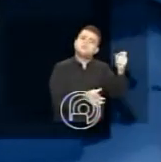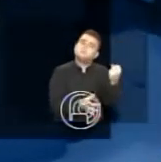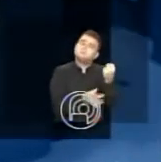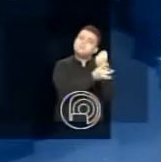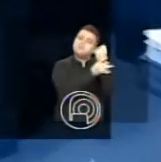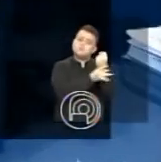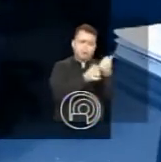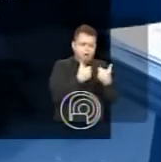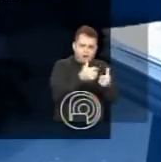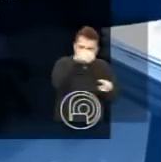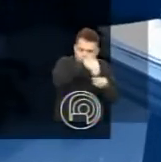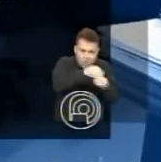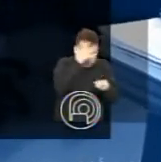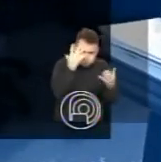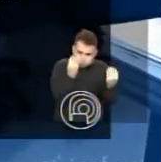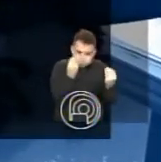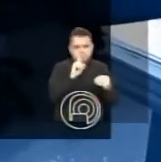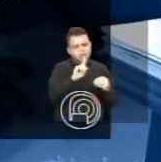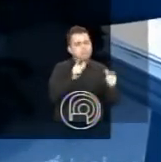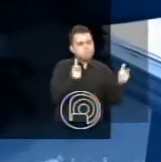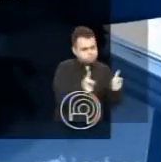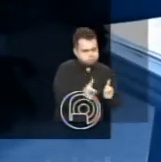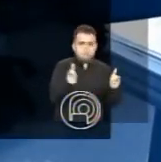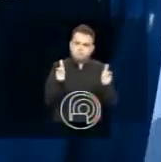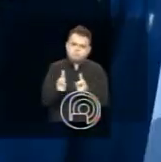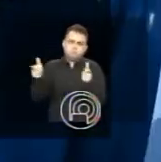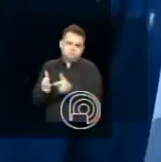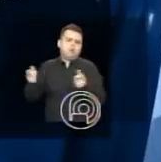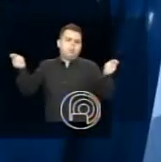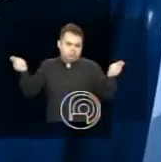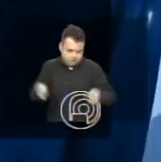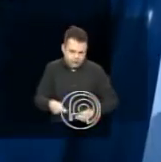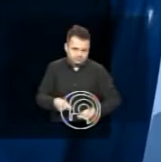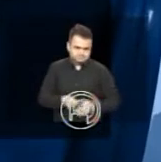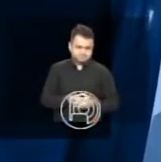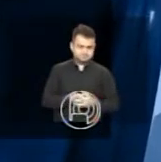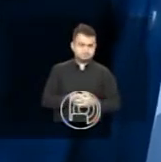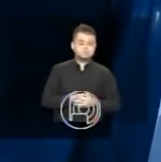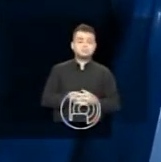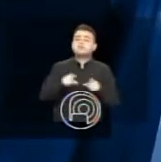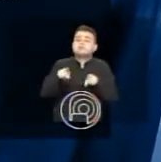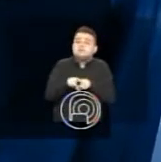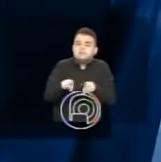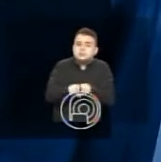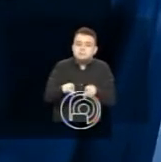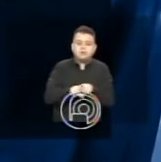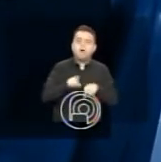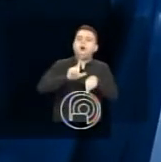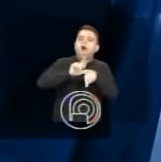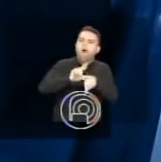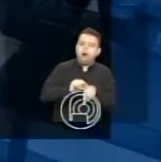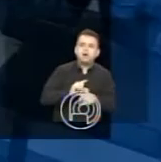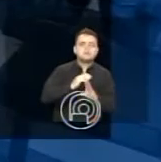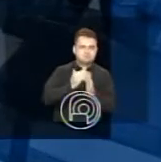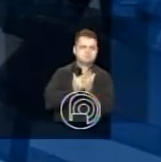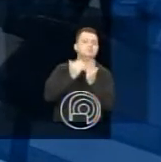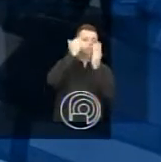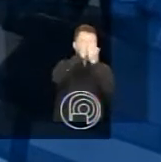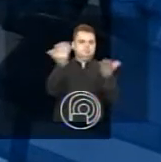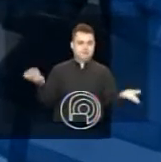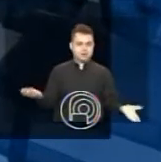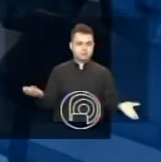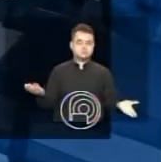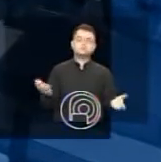aos usuários, tanto pela quantidade reduzida de passageiros em cada veículo, como pela oferta de maior número de linhas. Esse projeto